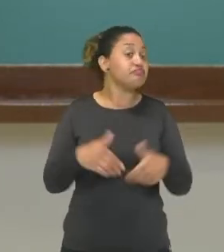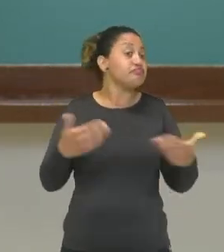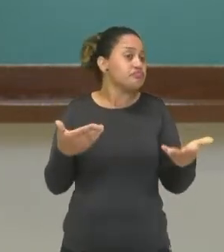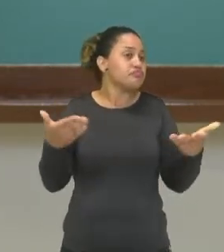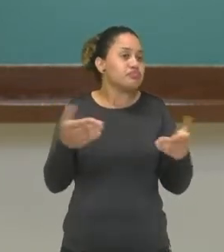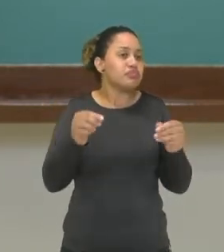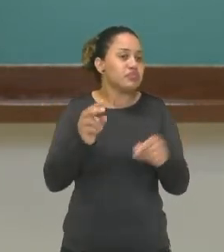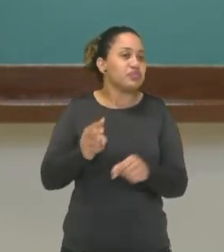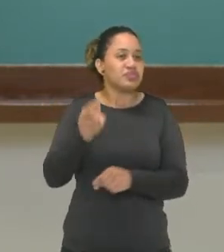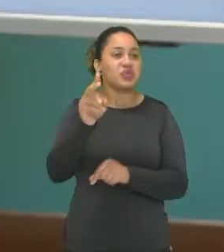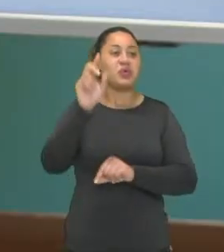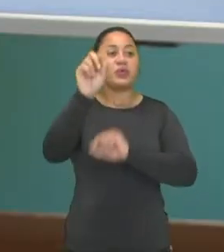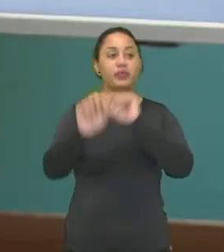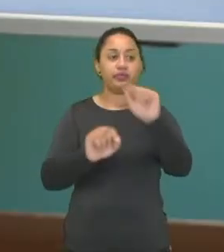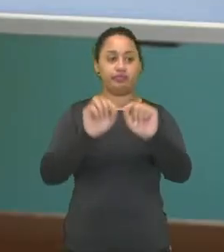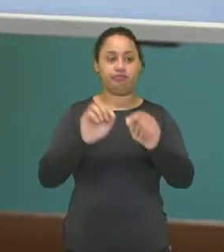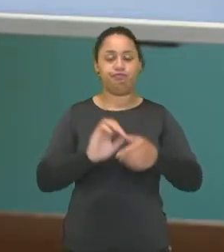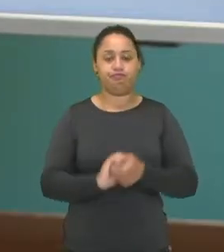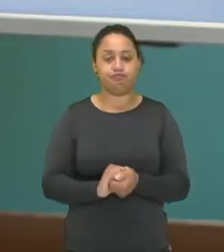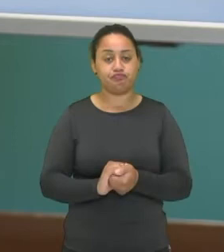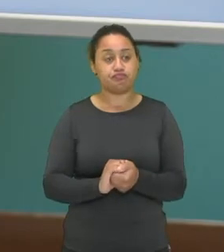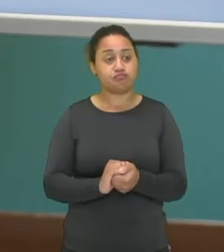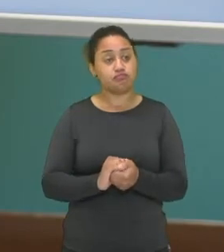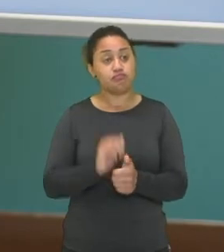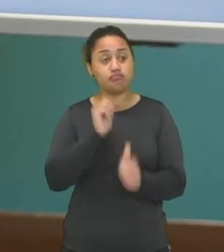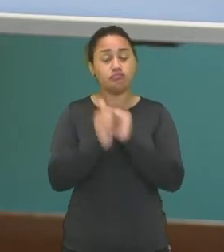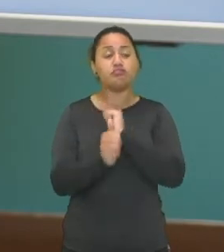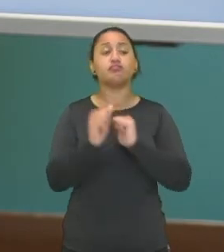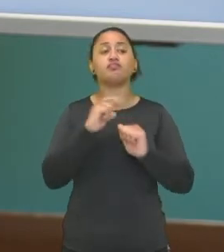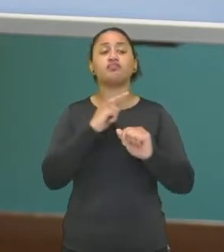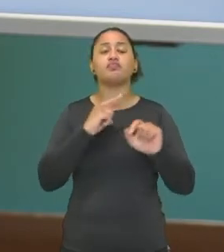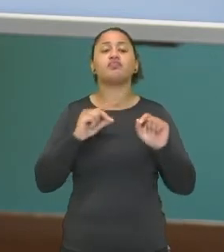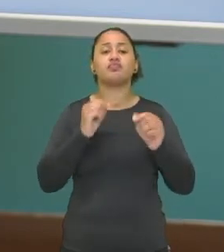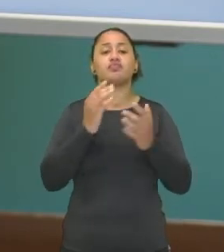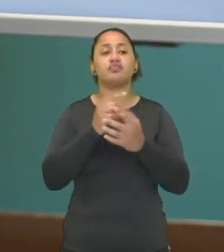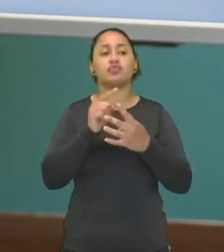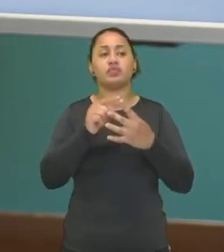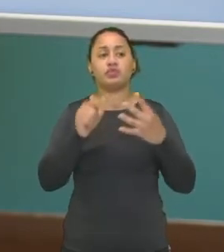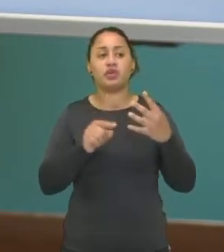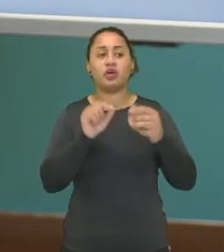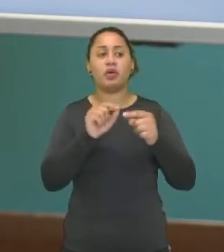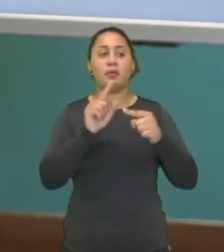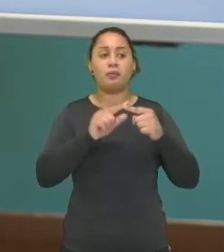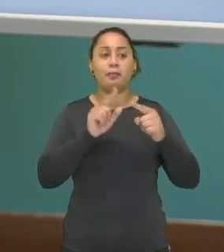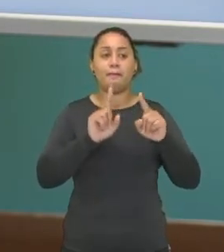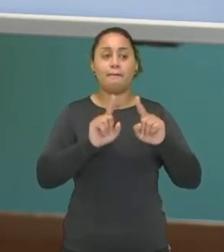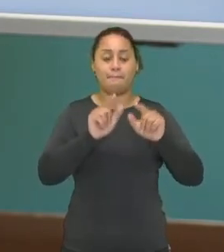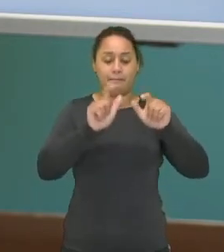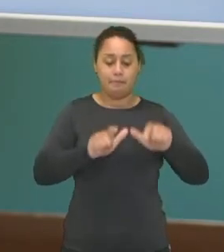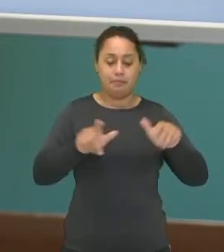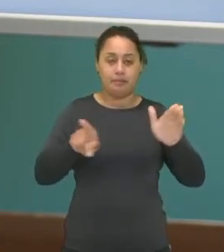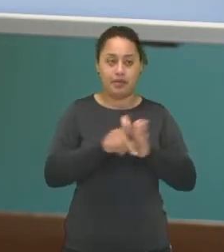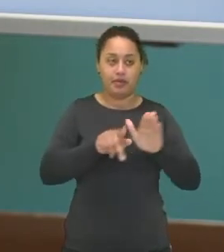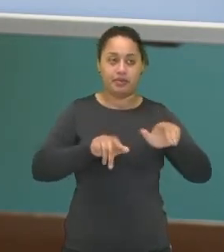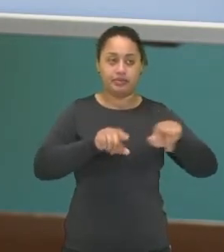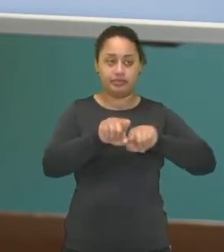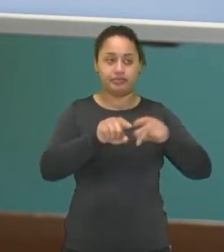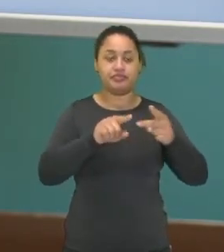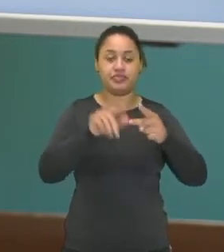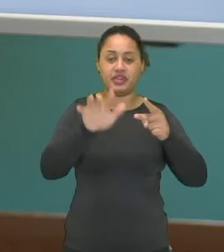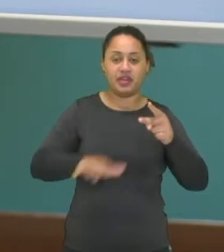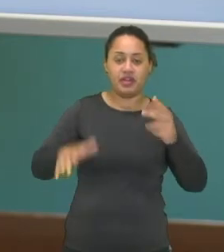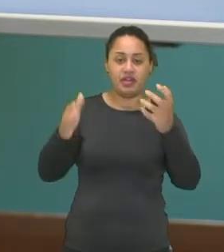gente continua, olha só. O atletismo, então, ele está dividido em provas de pista, provas de